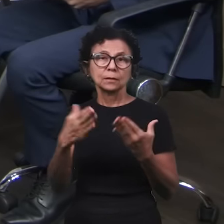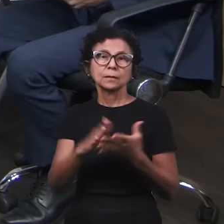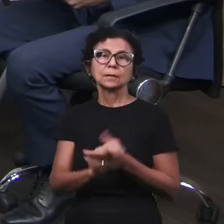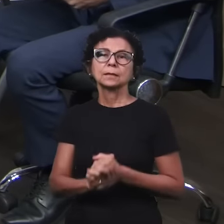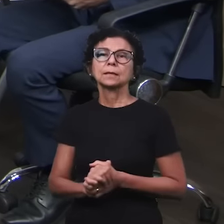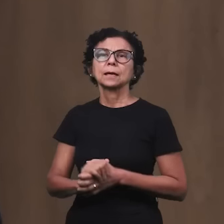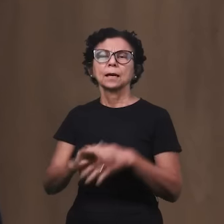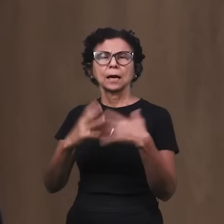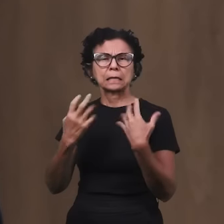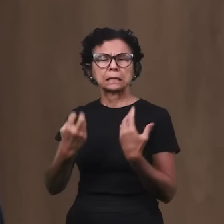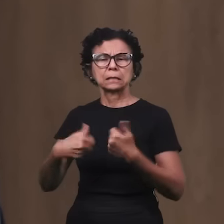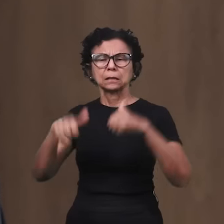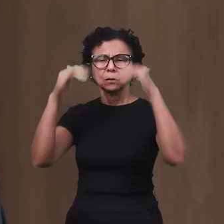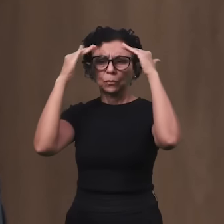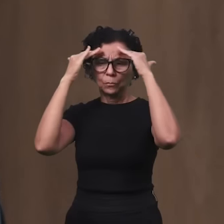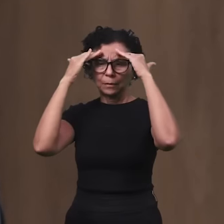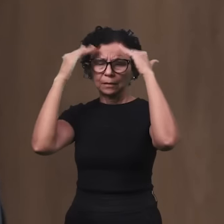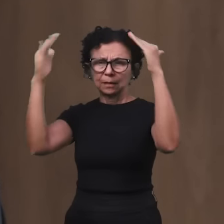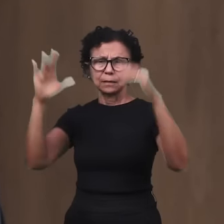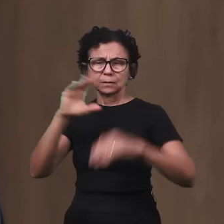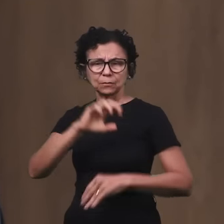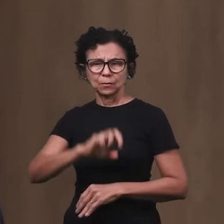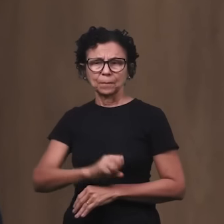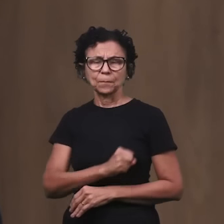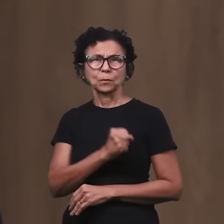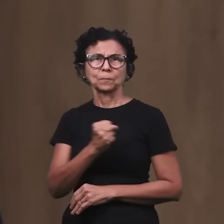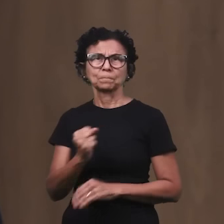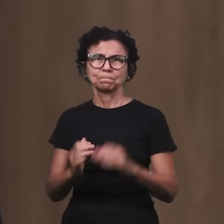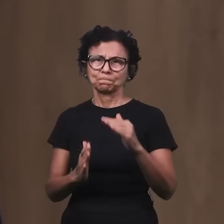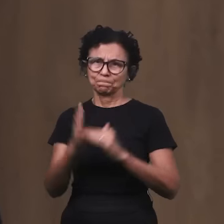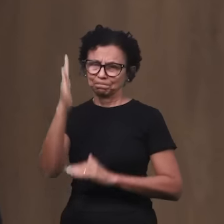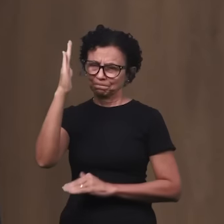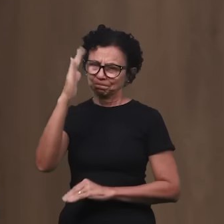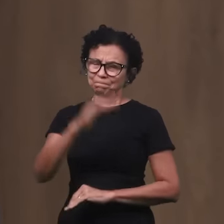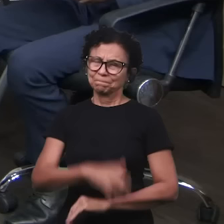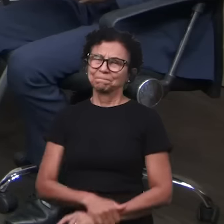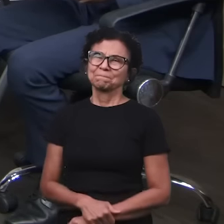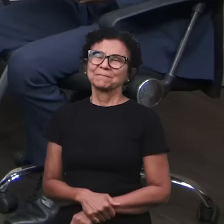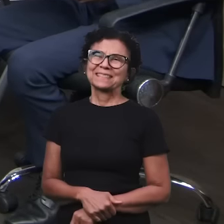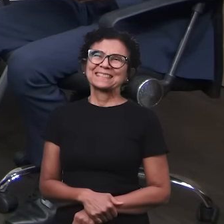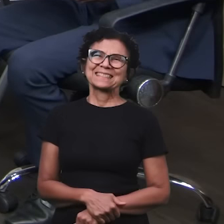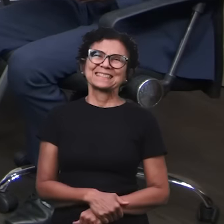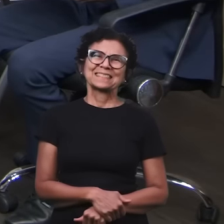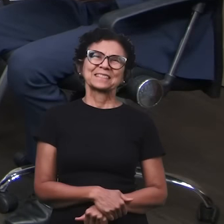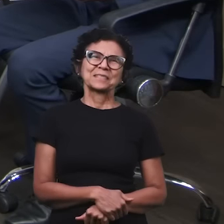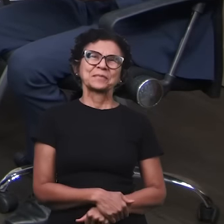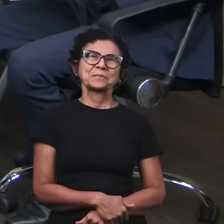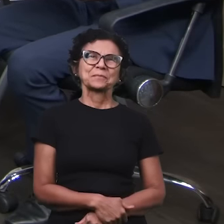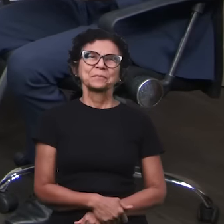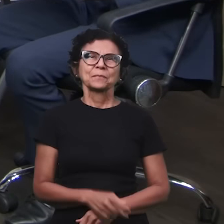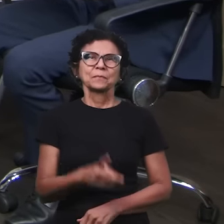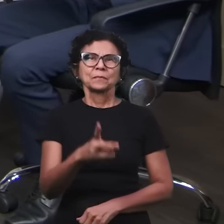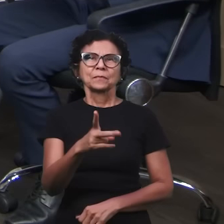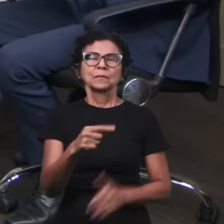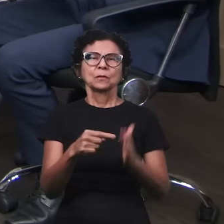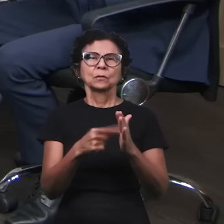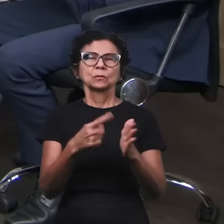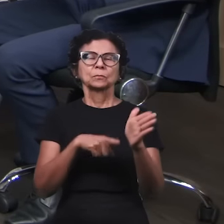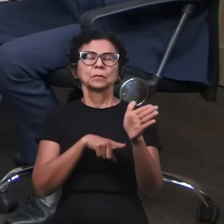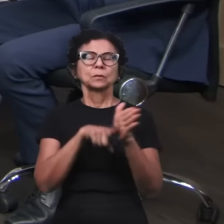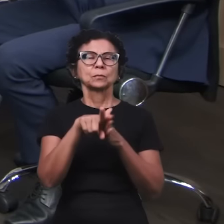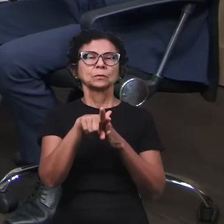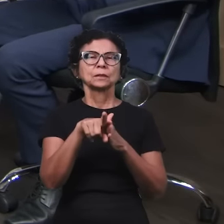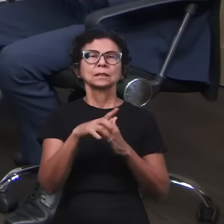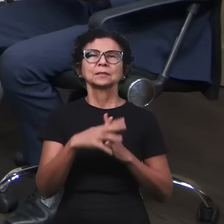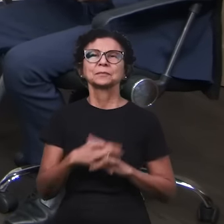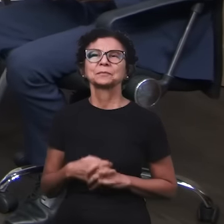com afinco, com dedicação, com amor, que o sucesso vai vir. Amém. Vamos seguir então? Vamos seguir, vamos com a última pergunta aqui no